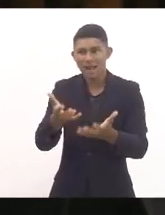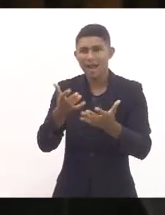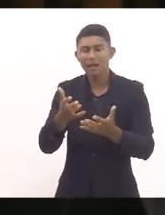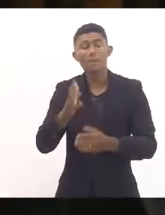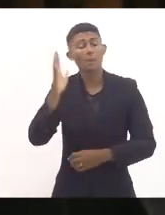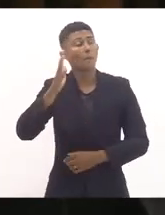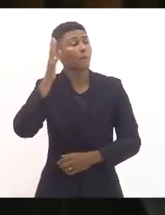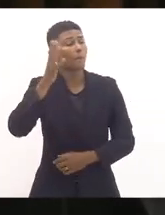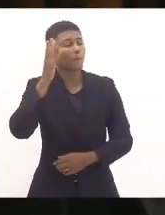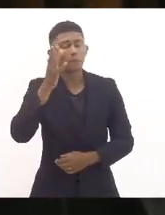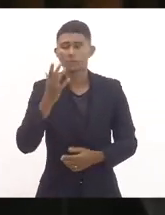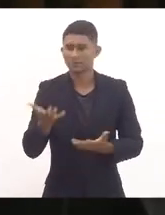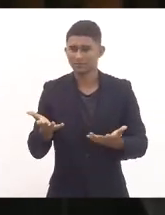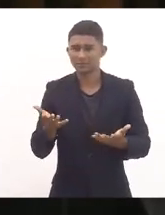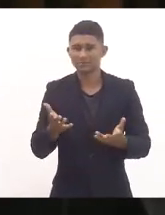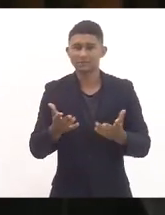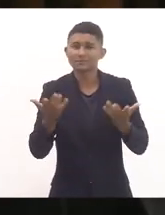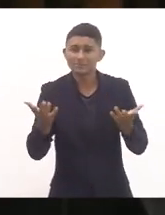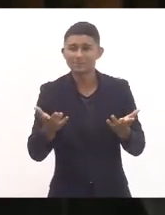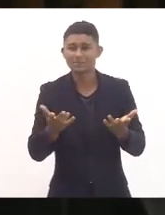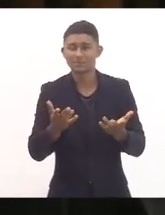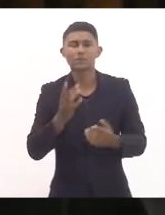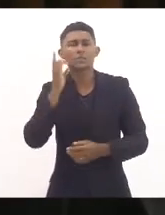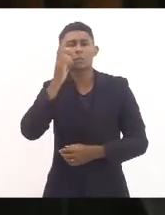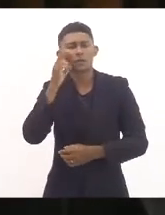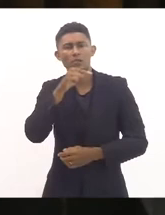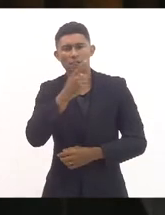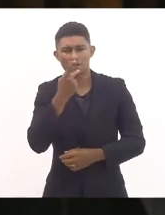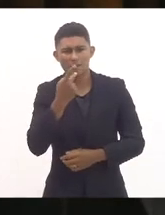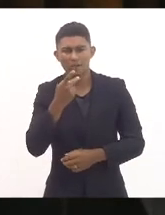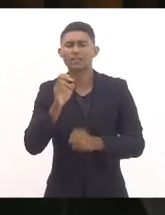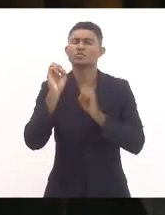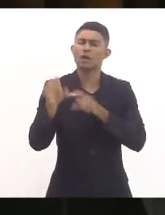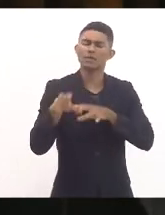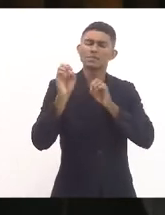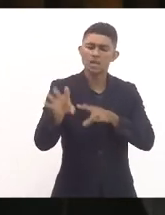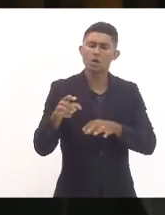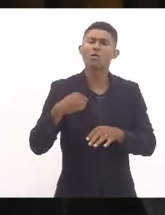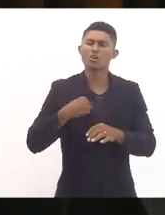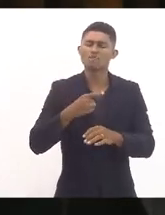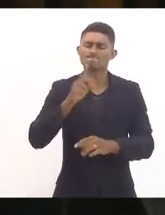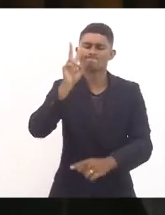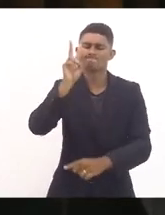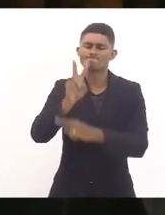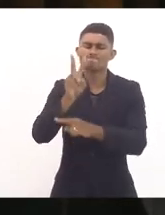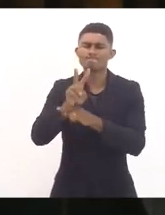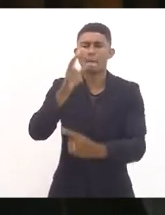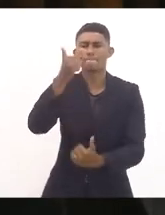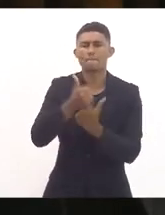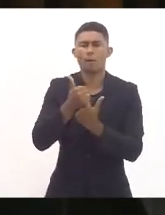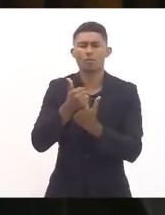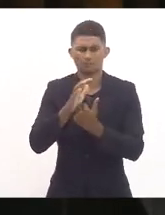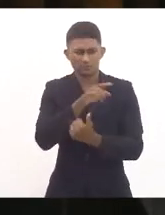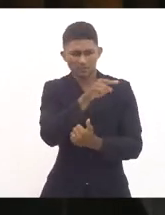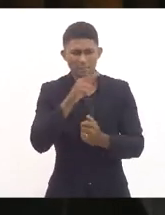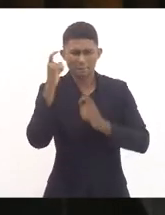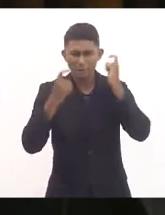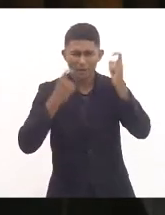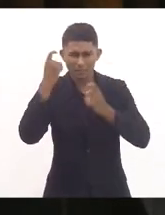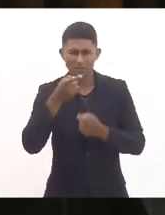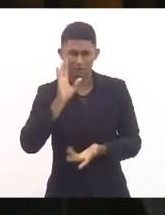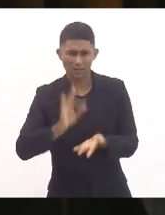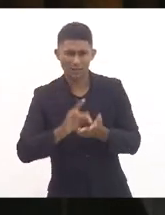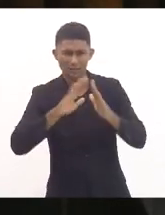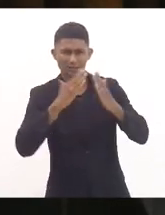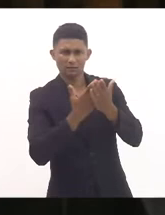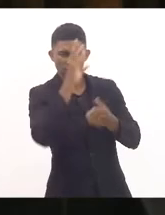fácil e barato. É o mesmo deputado que se diz defensor da educação, mas não se preocupa com o que está acontecendo de fato na escola. Não